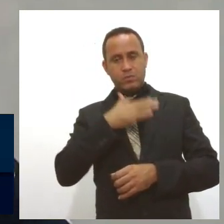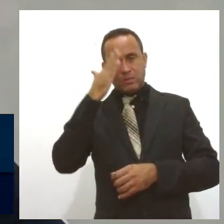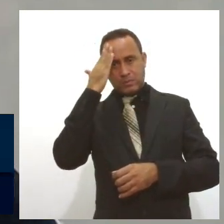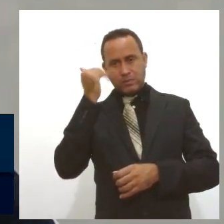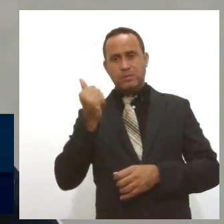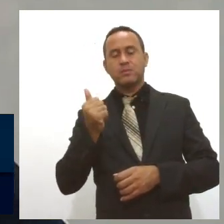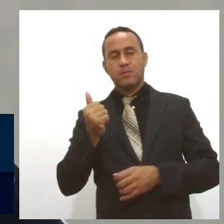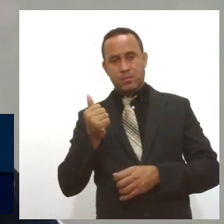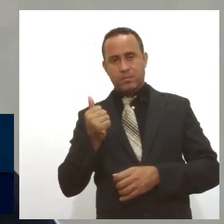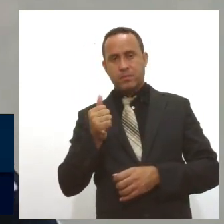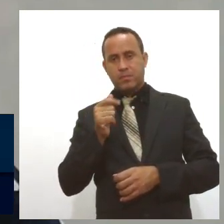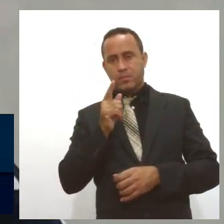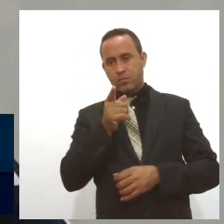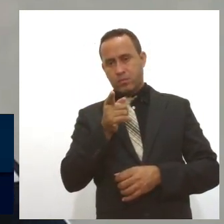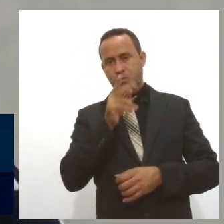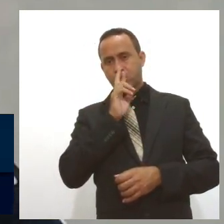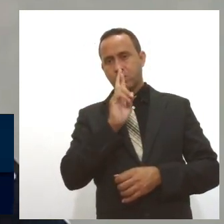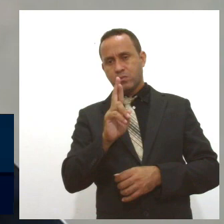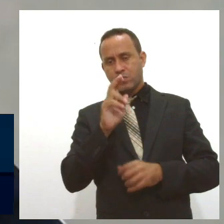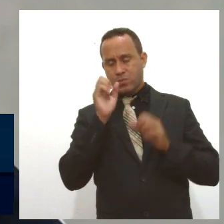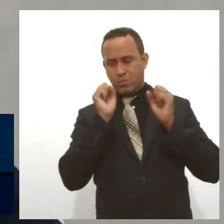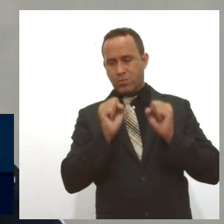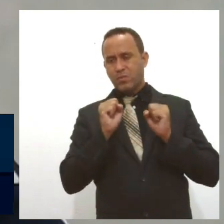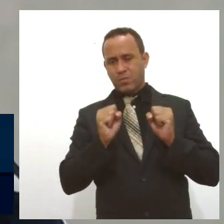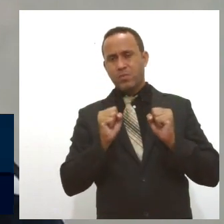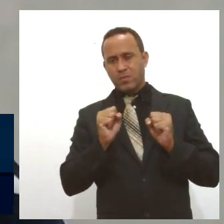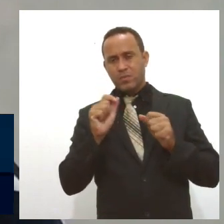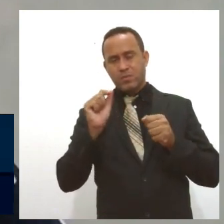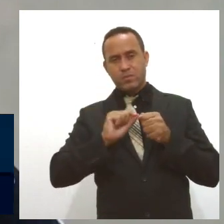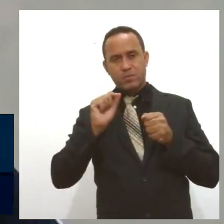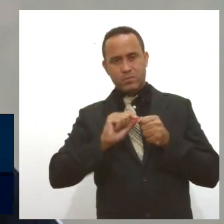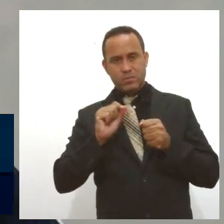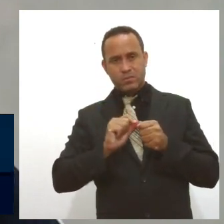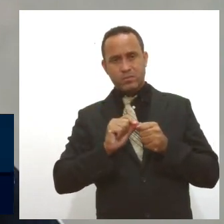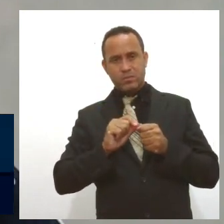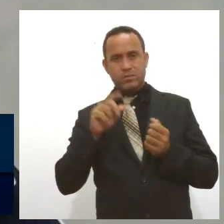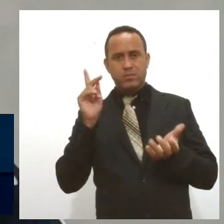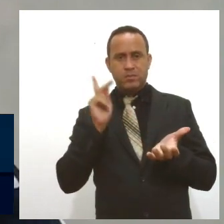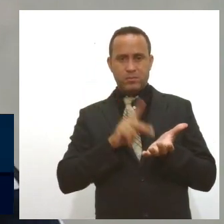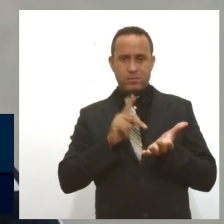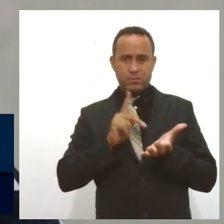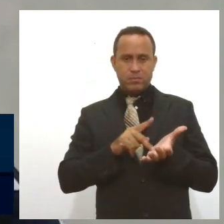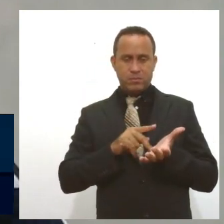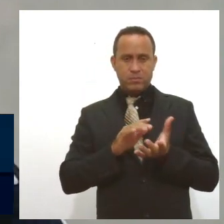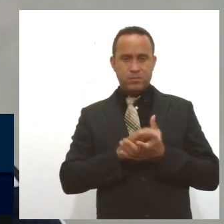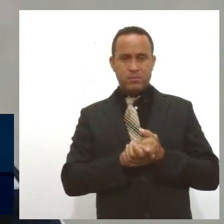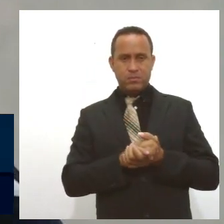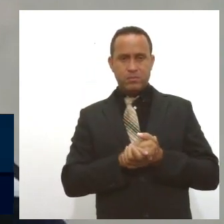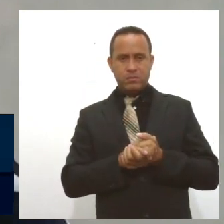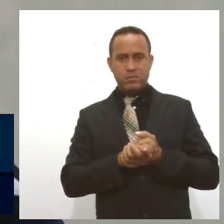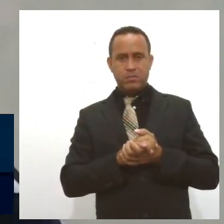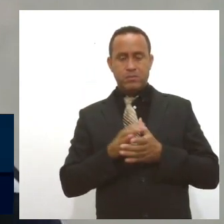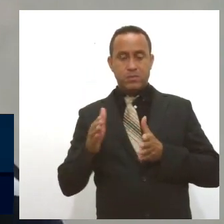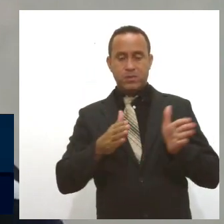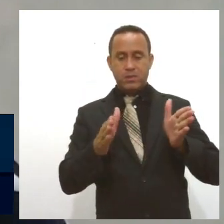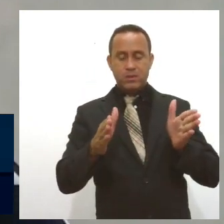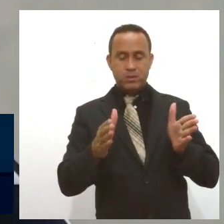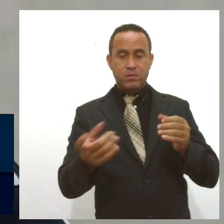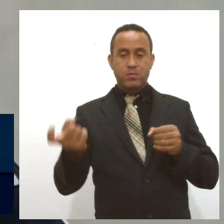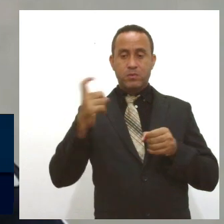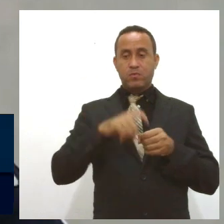ouvir, né, do senhor, o que pode ser feito para que, de fato, esse rio